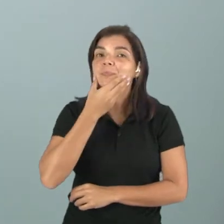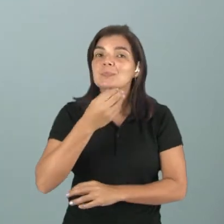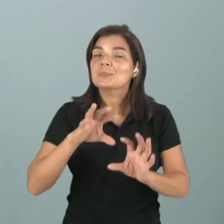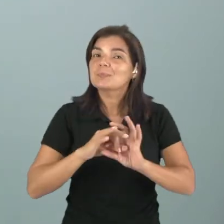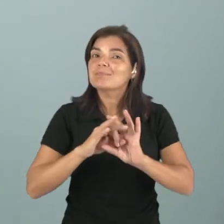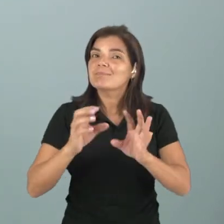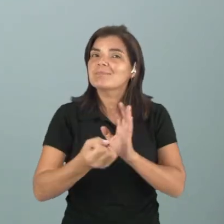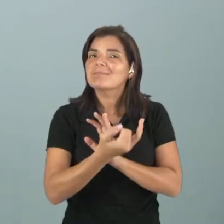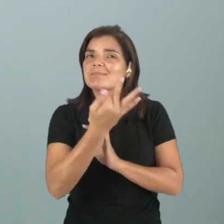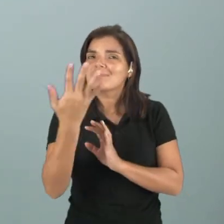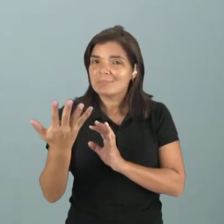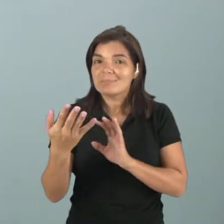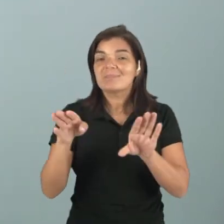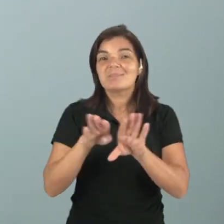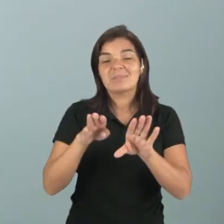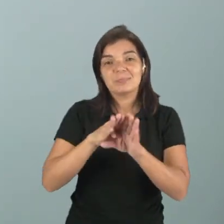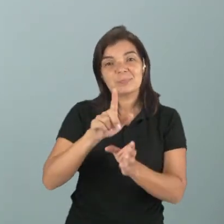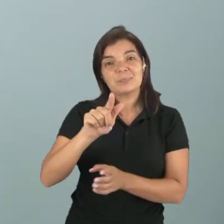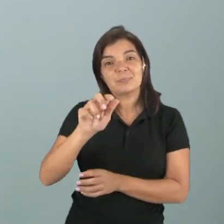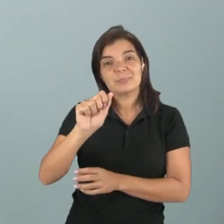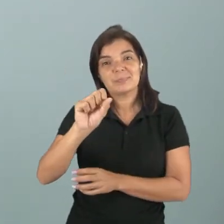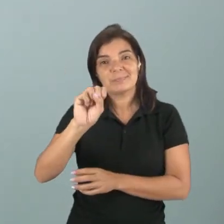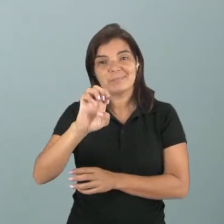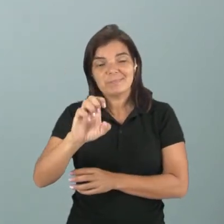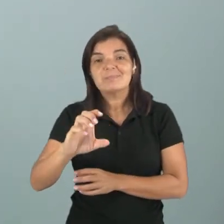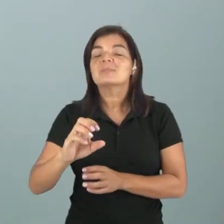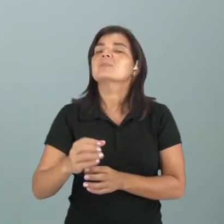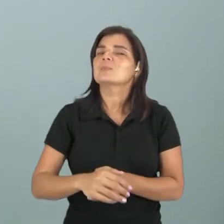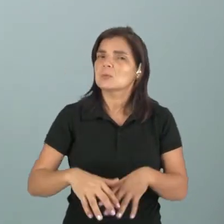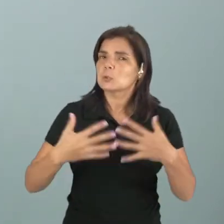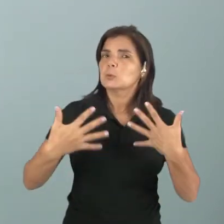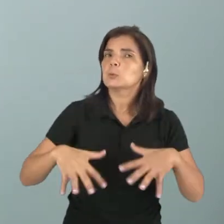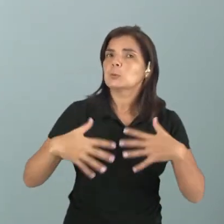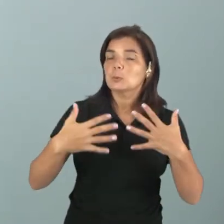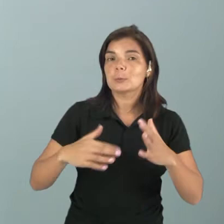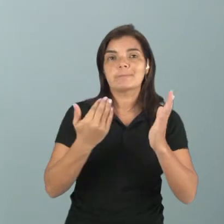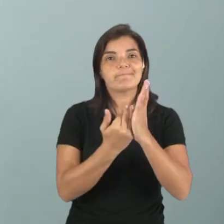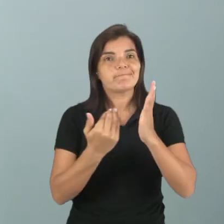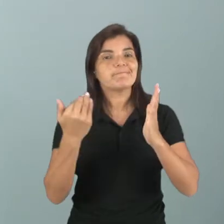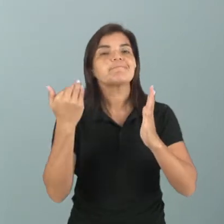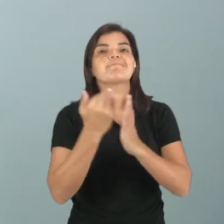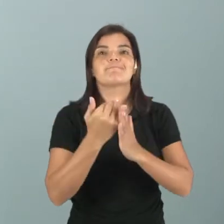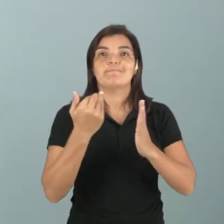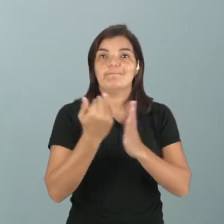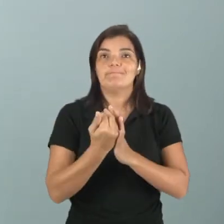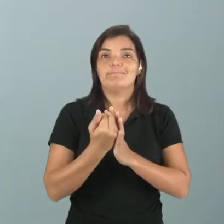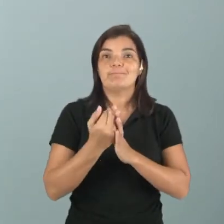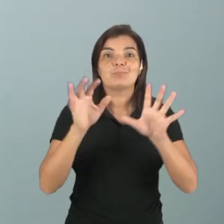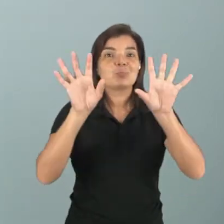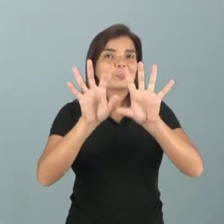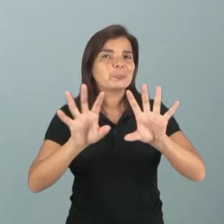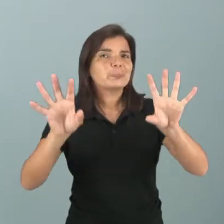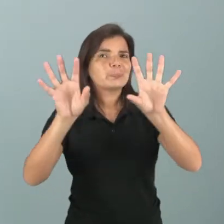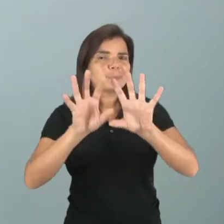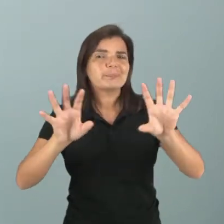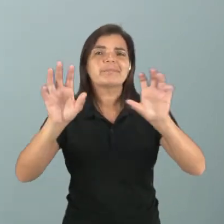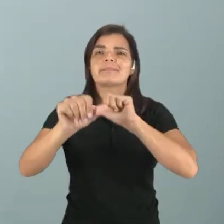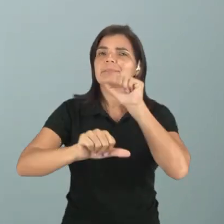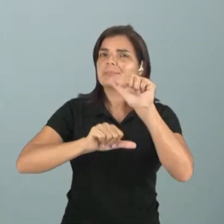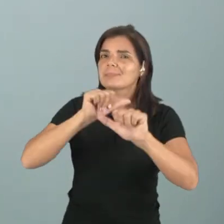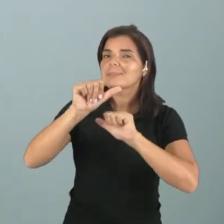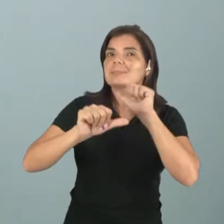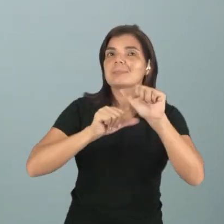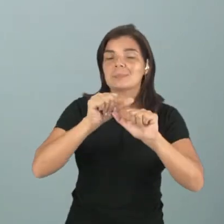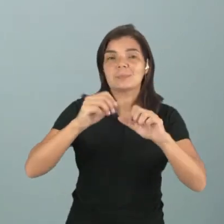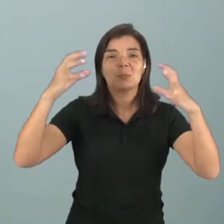liberando quantidade de gases de efeito estufa em um número assim bastante elevado, causando fenômenos climáticos extremos, tá?